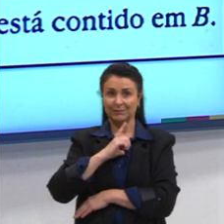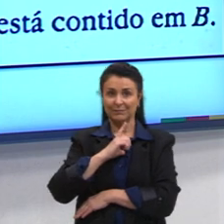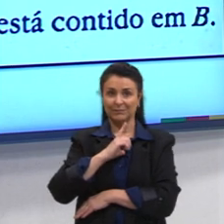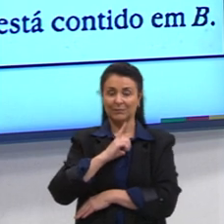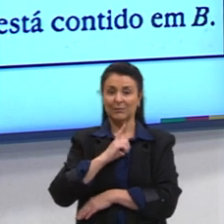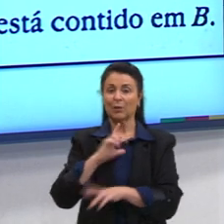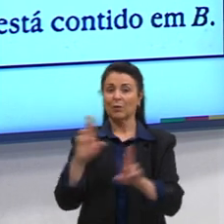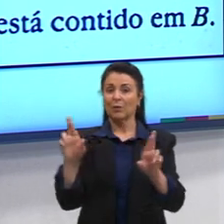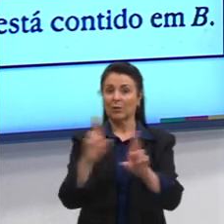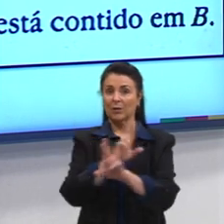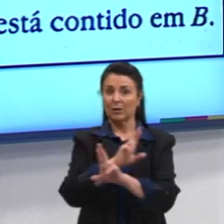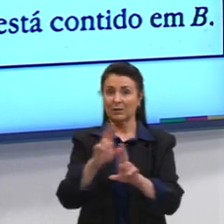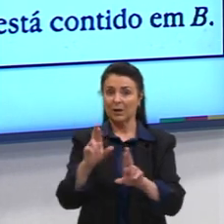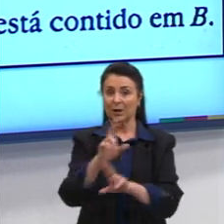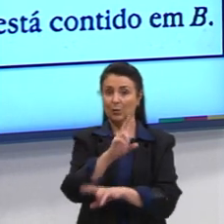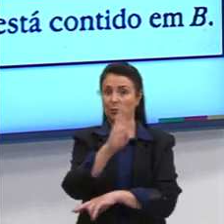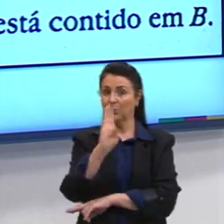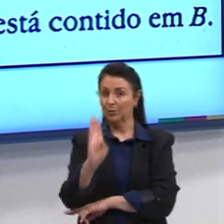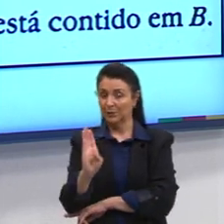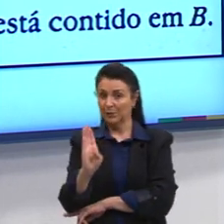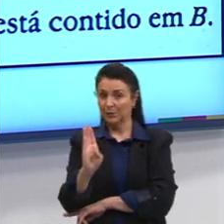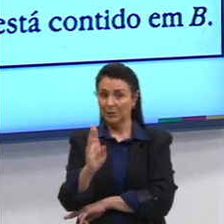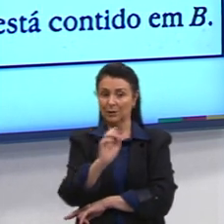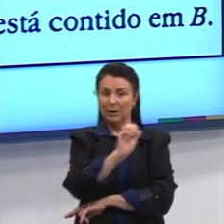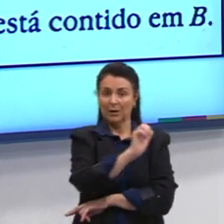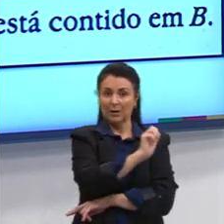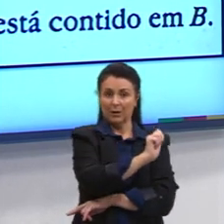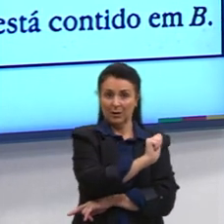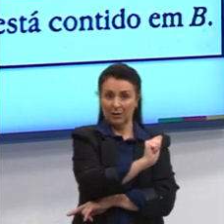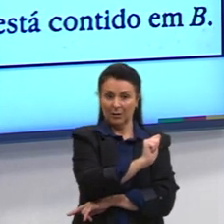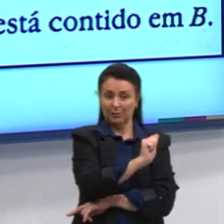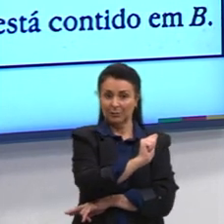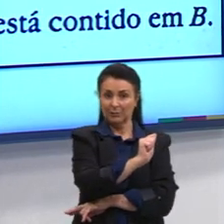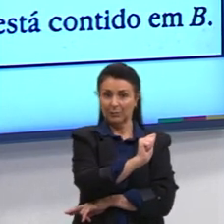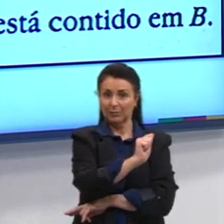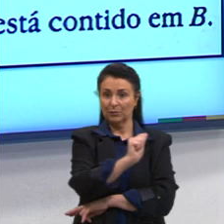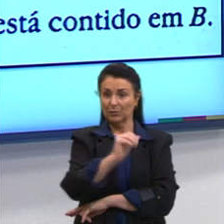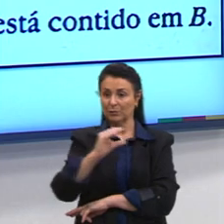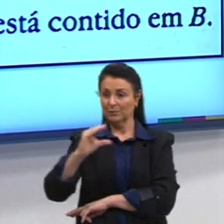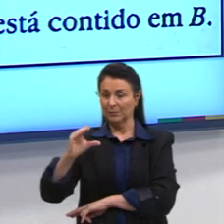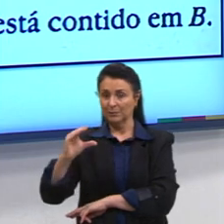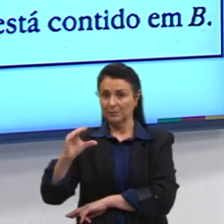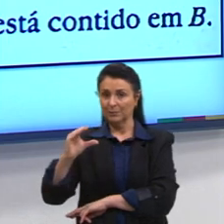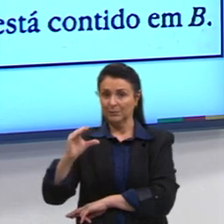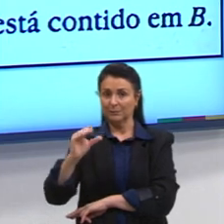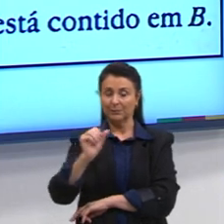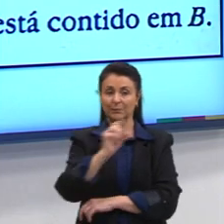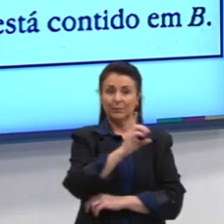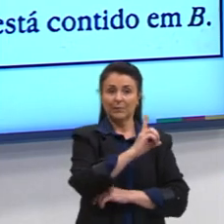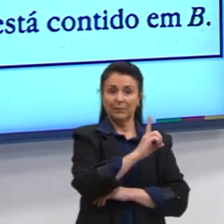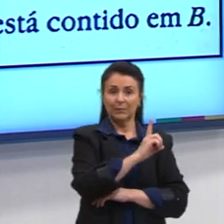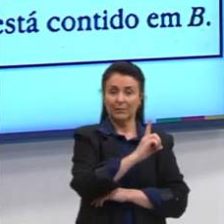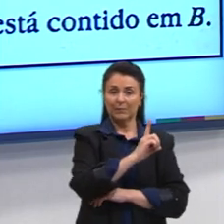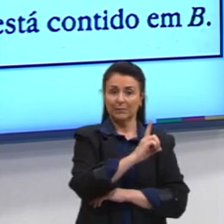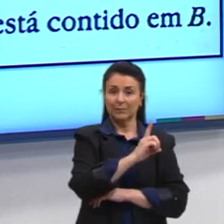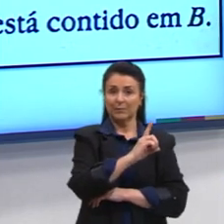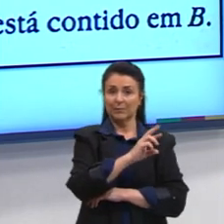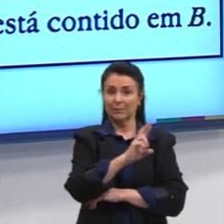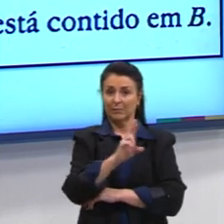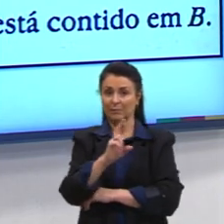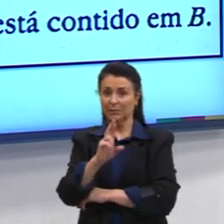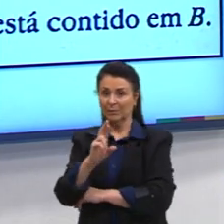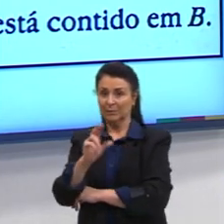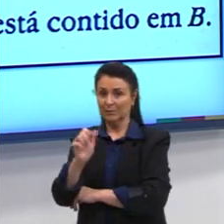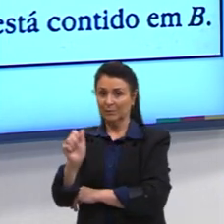relacionado então comer a o junto a relacionado com conjunto 6º B relacionado com